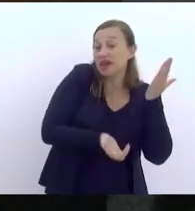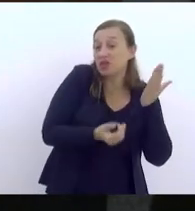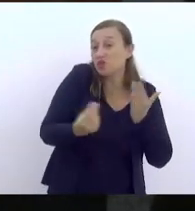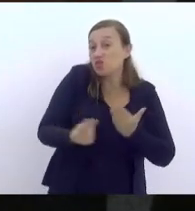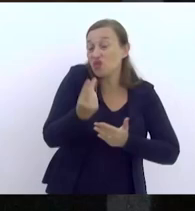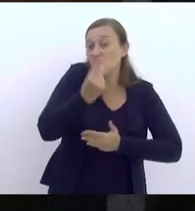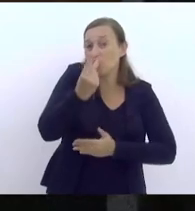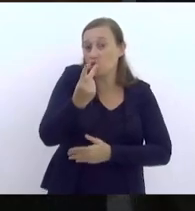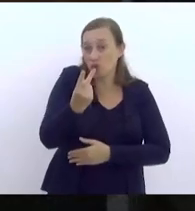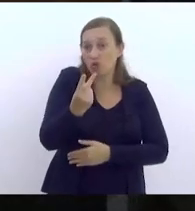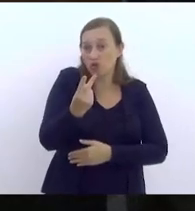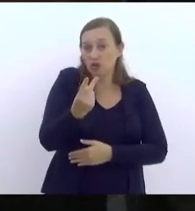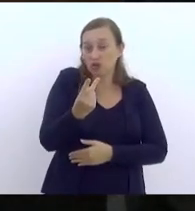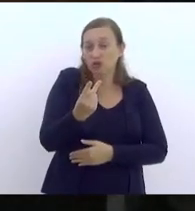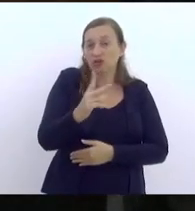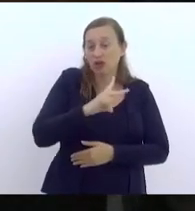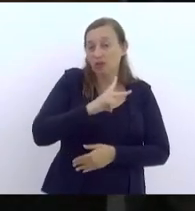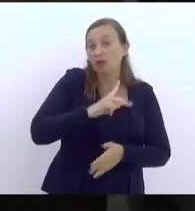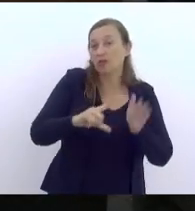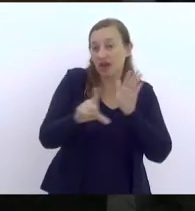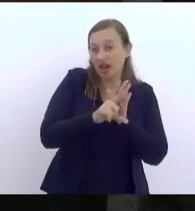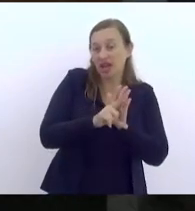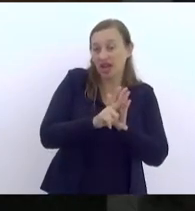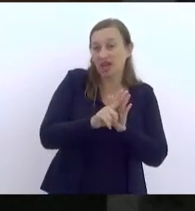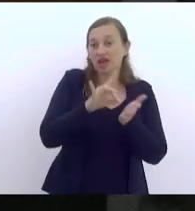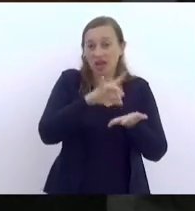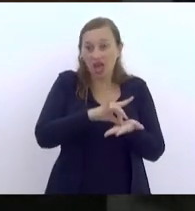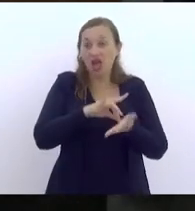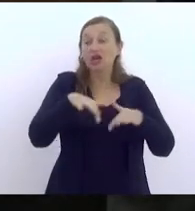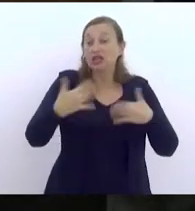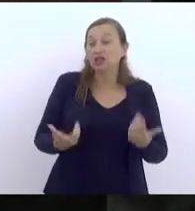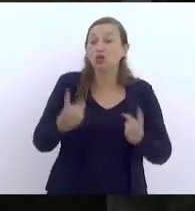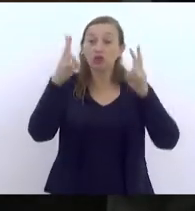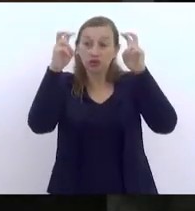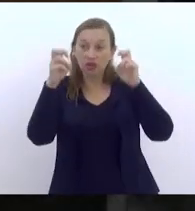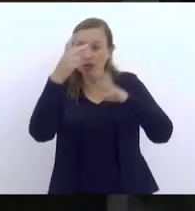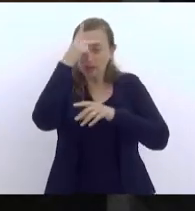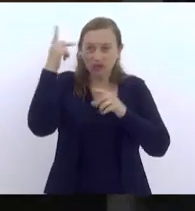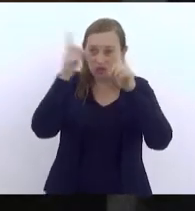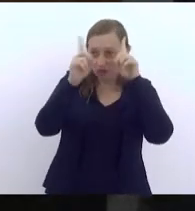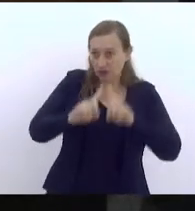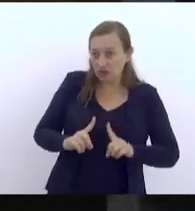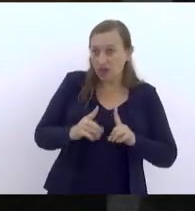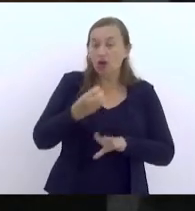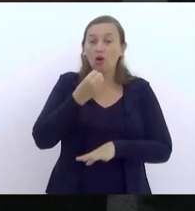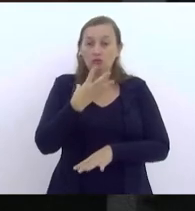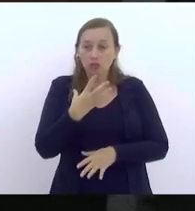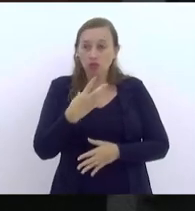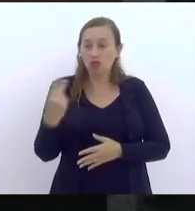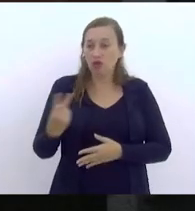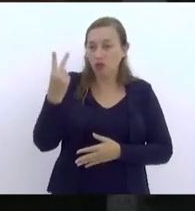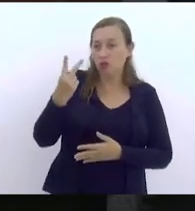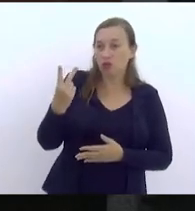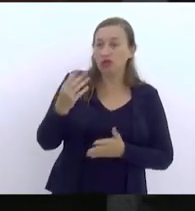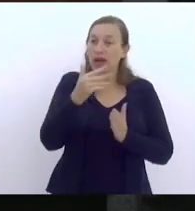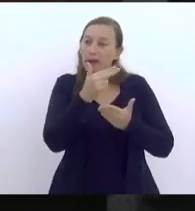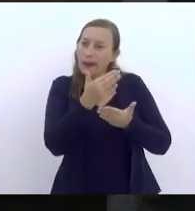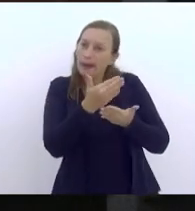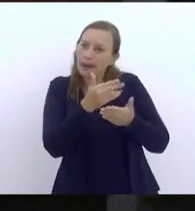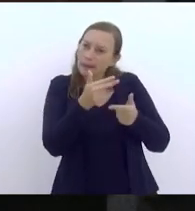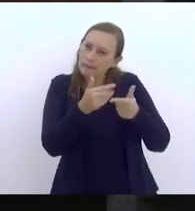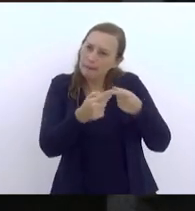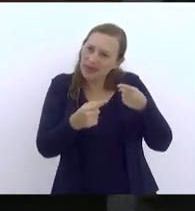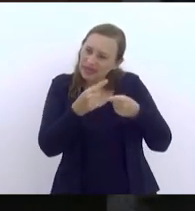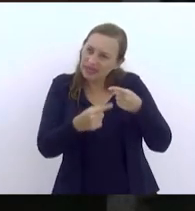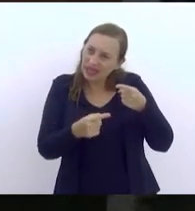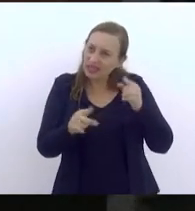própria existência da legislação. Então, o tema da pessoa com deficiência é um bom exemplo disso. Se metade das leis existentes